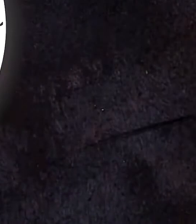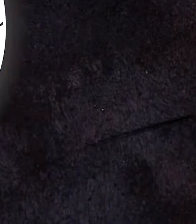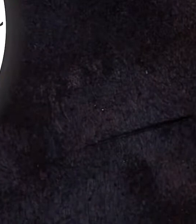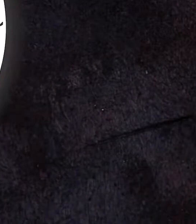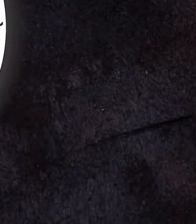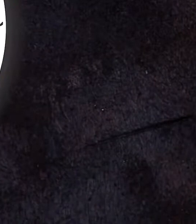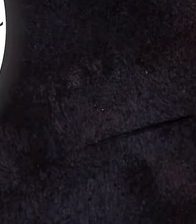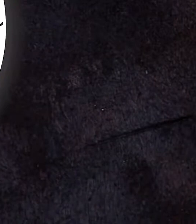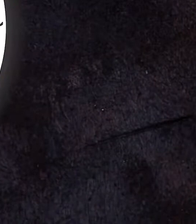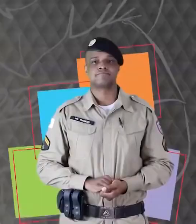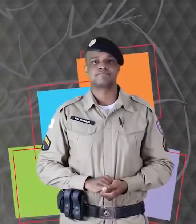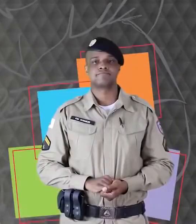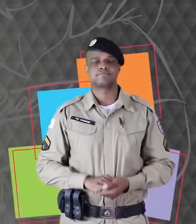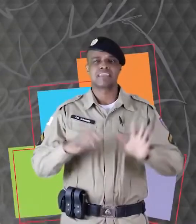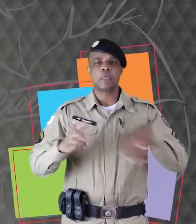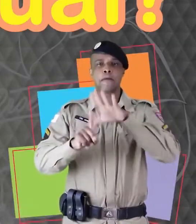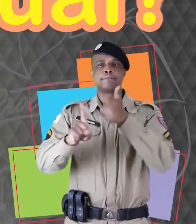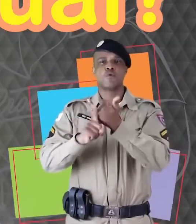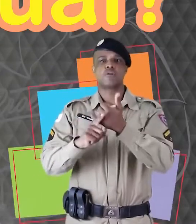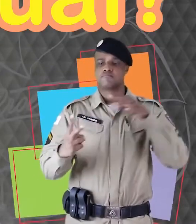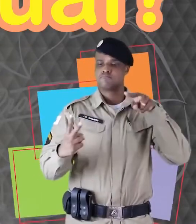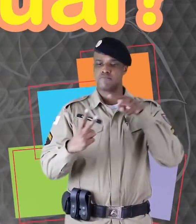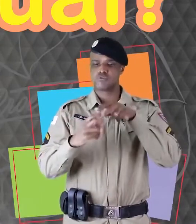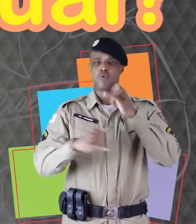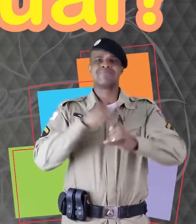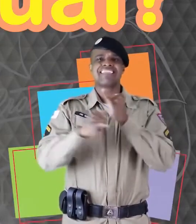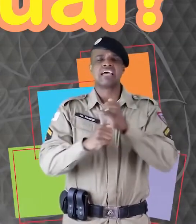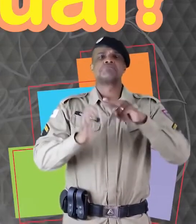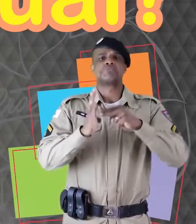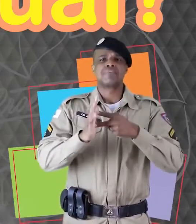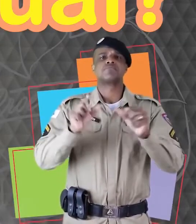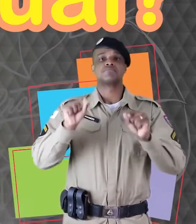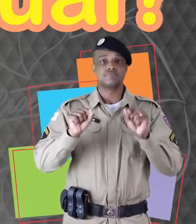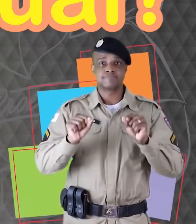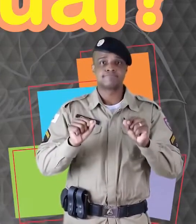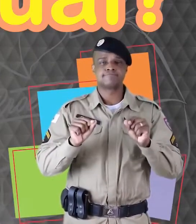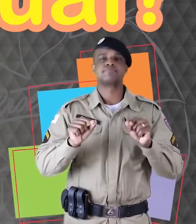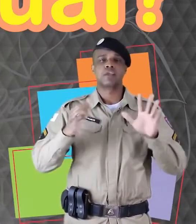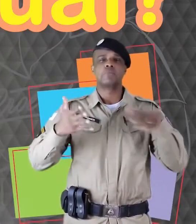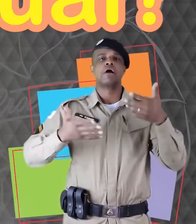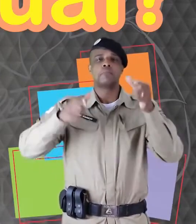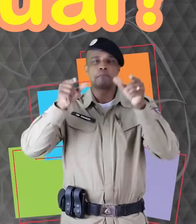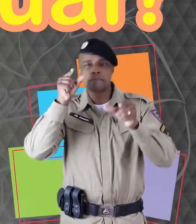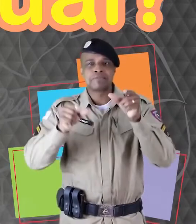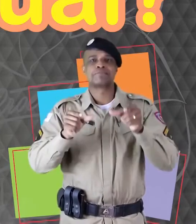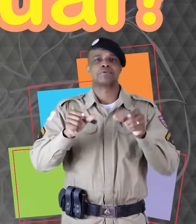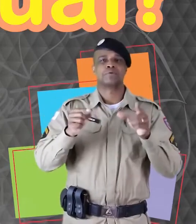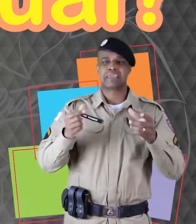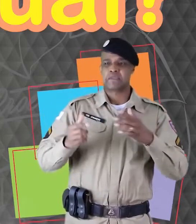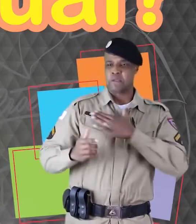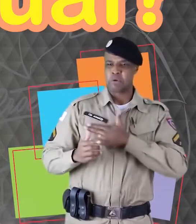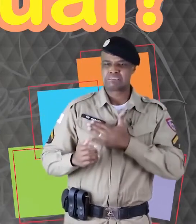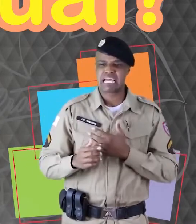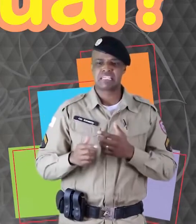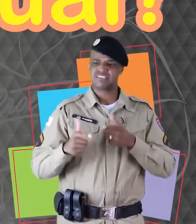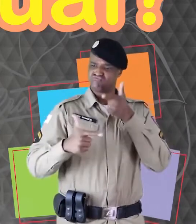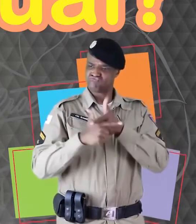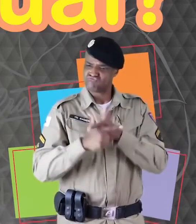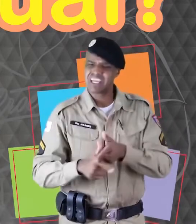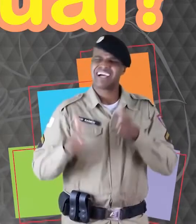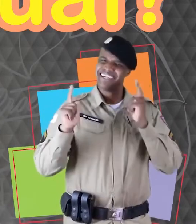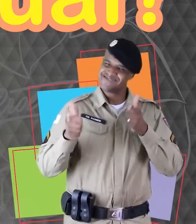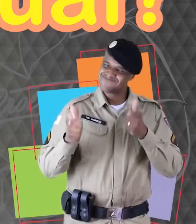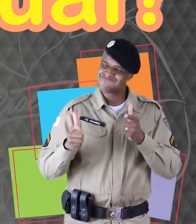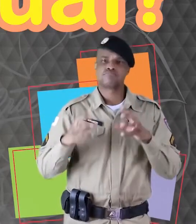ele é a continuidade EA cooperação entre a polícia a escola EA família então a família são